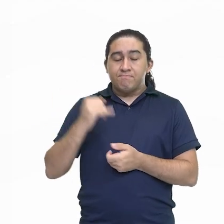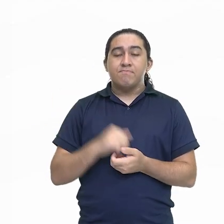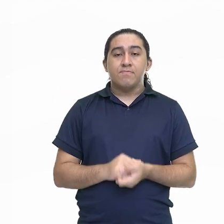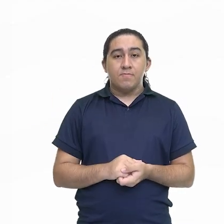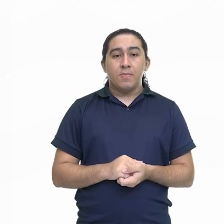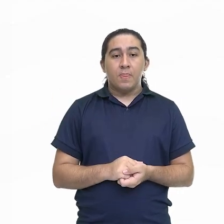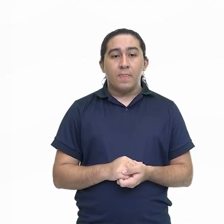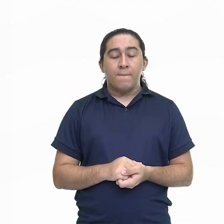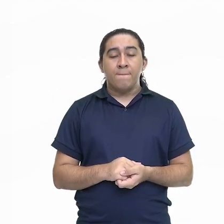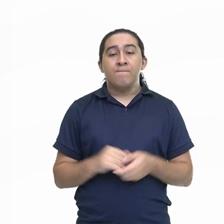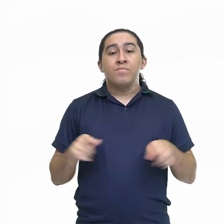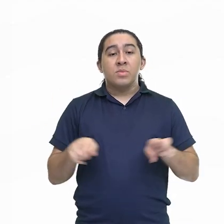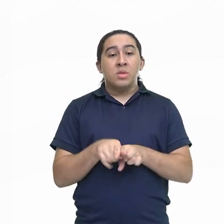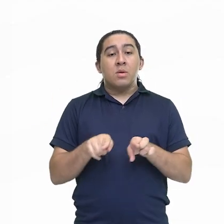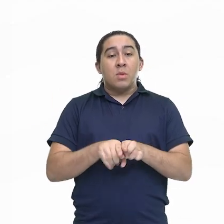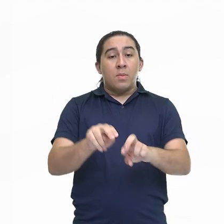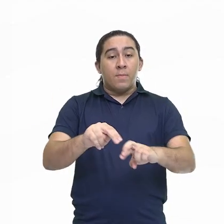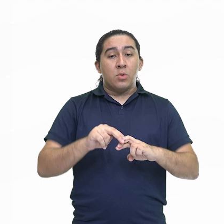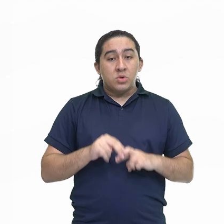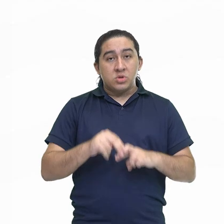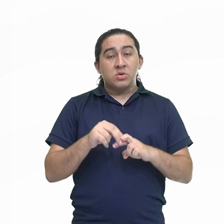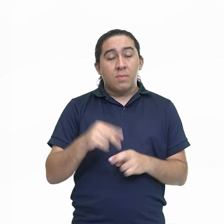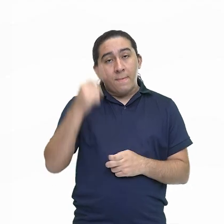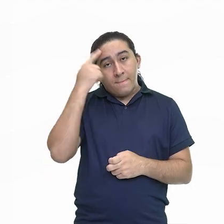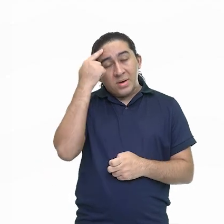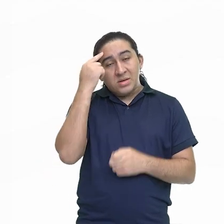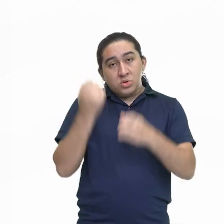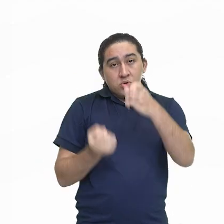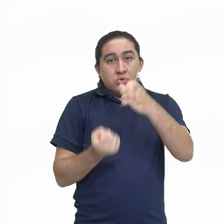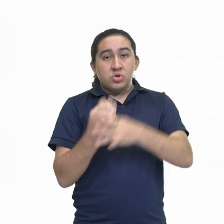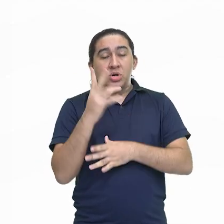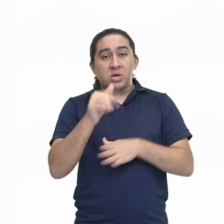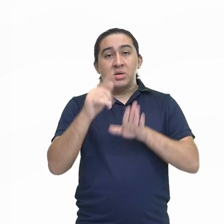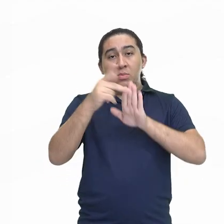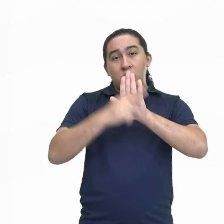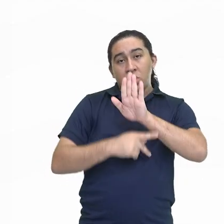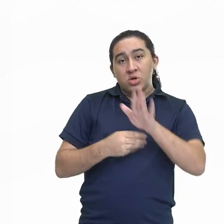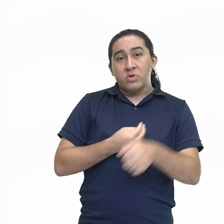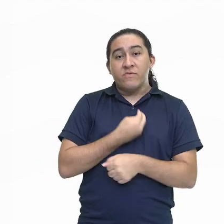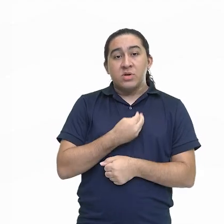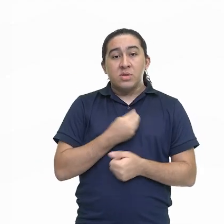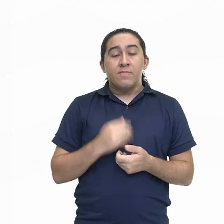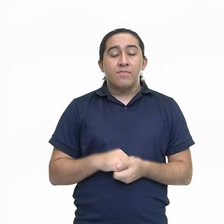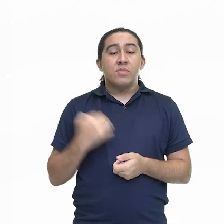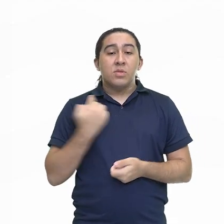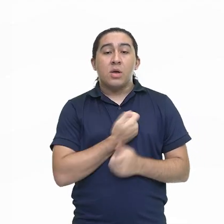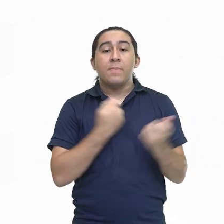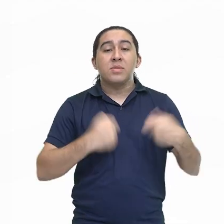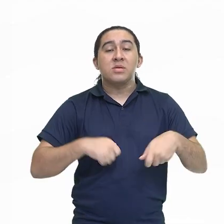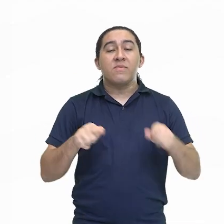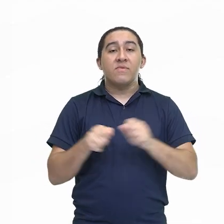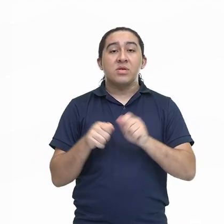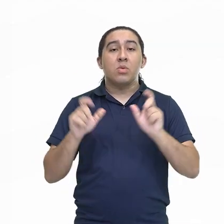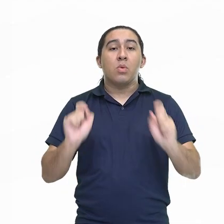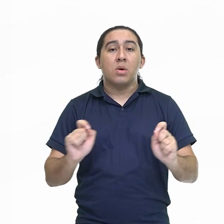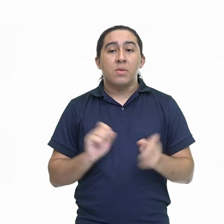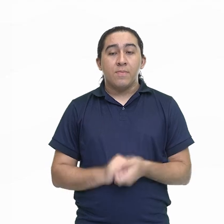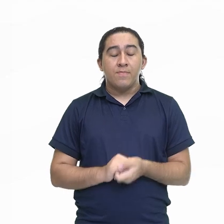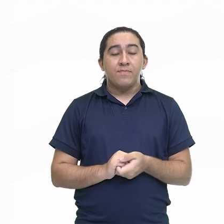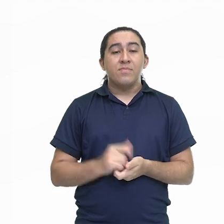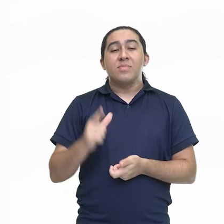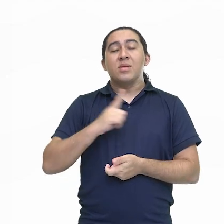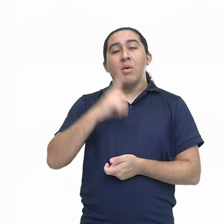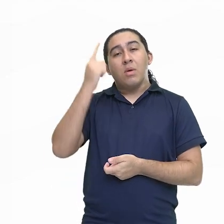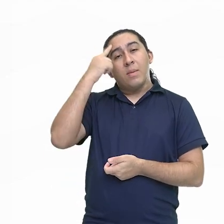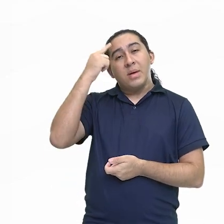significativo. E para isso também, para criar esse projeto de vida significativo, nós temos que fazer o quê? Definir metas